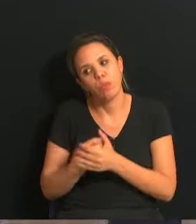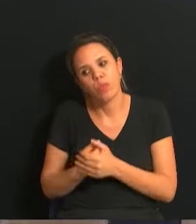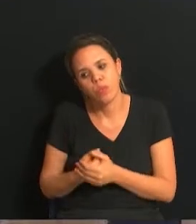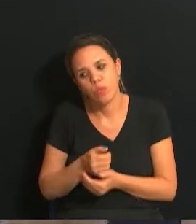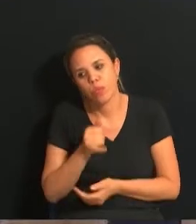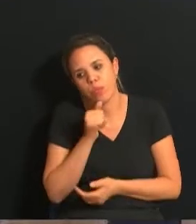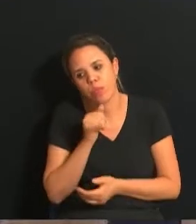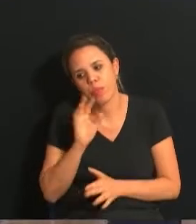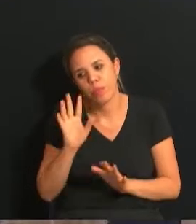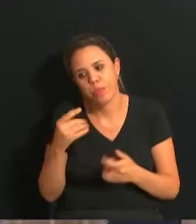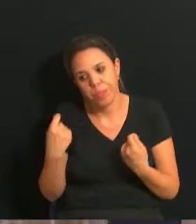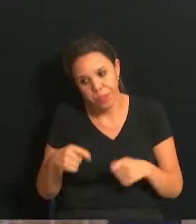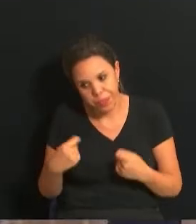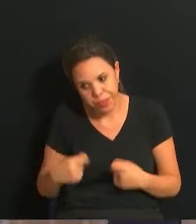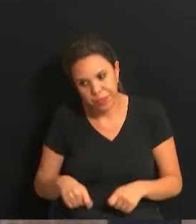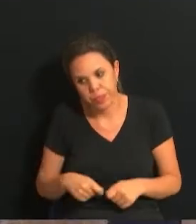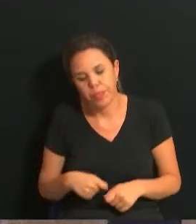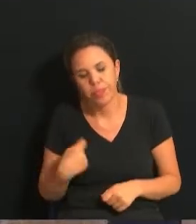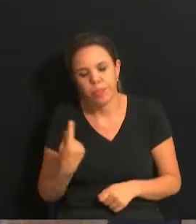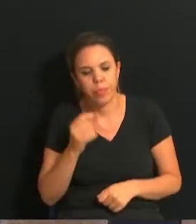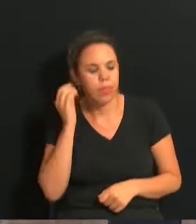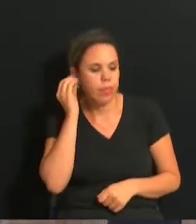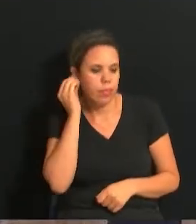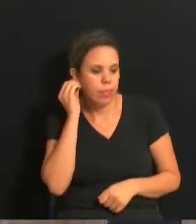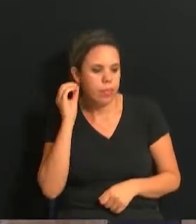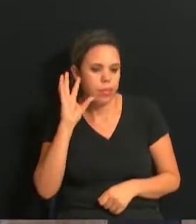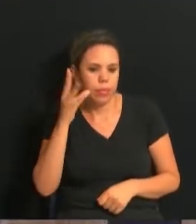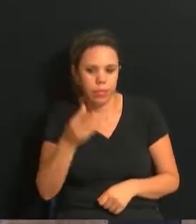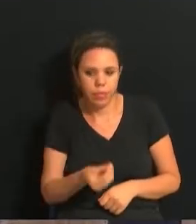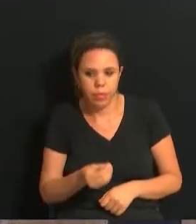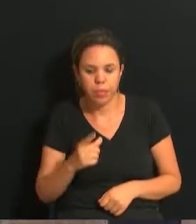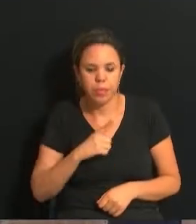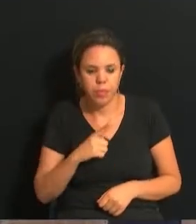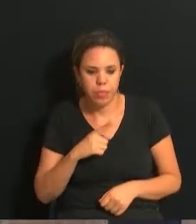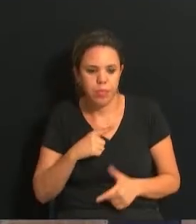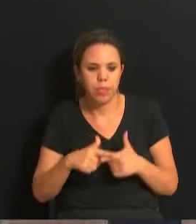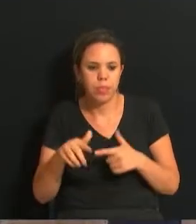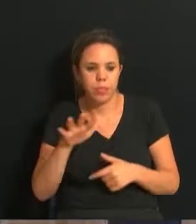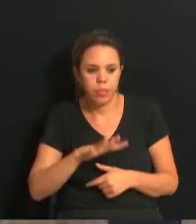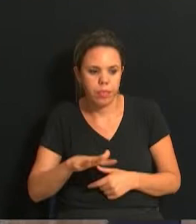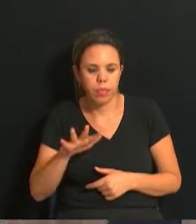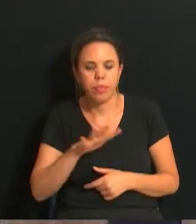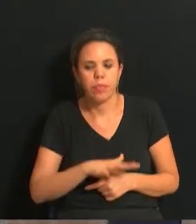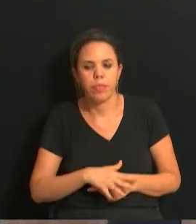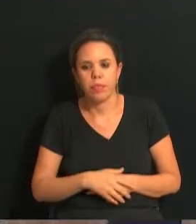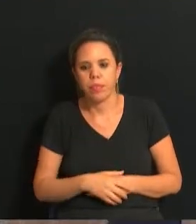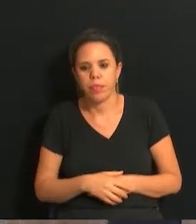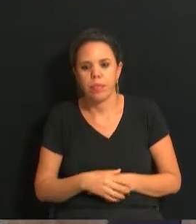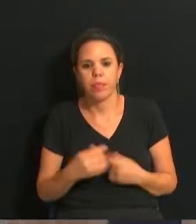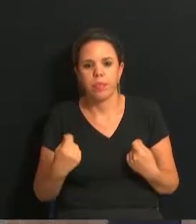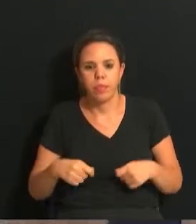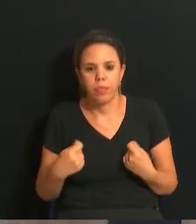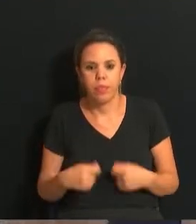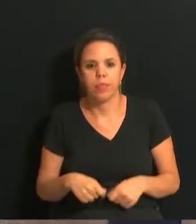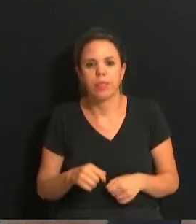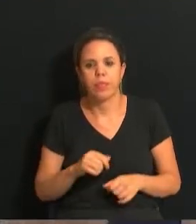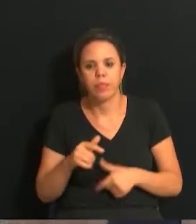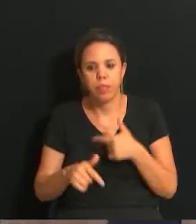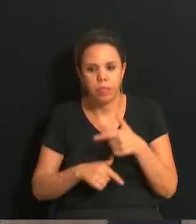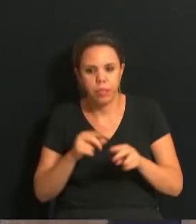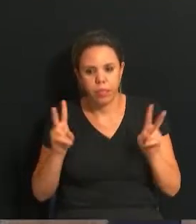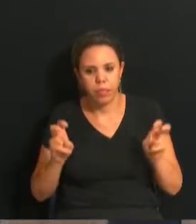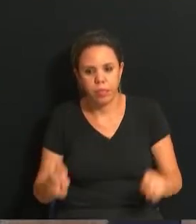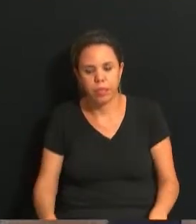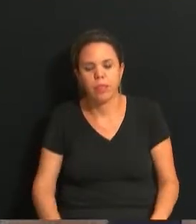quer dizer, é preciso que a gente entenda que existia um problema que é necessário que a gente trabalhe sobre